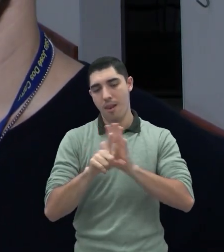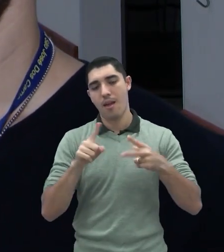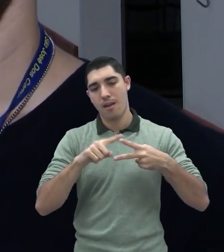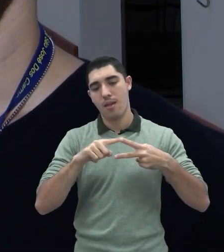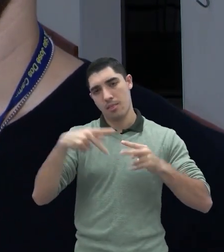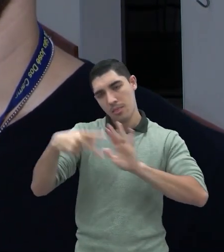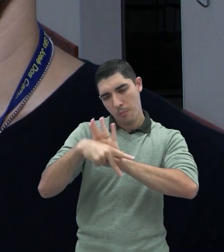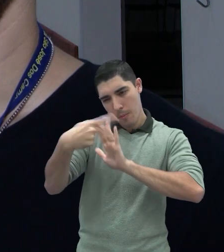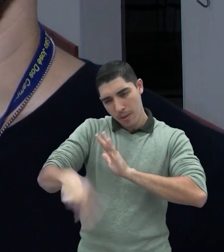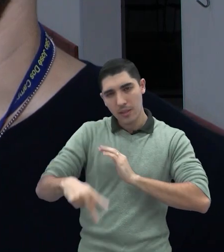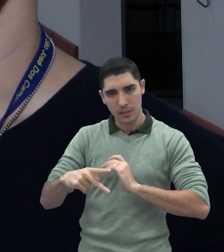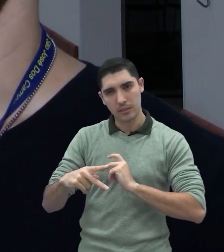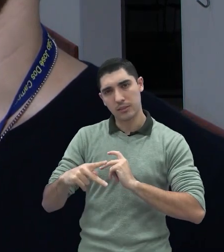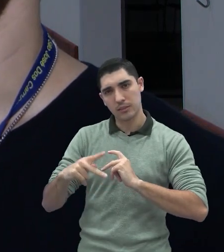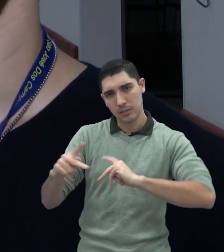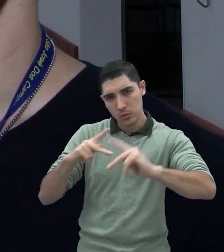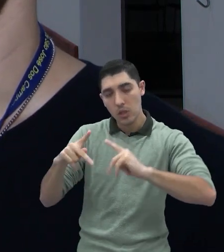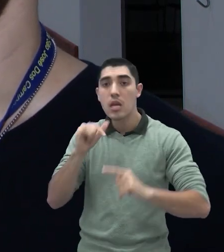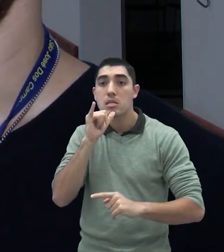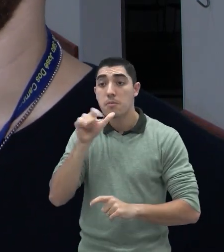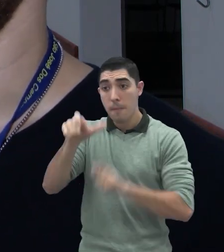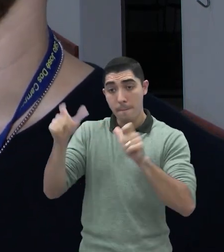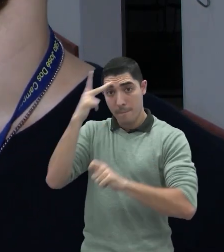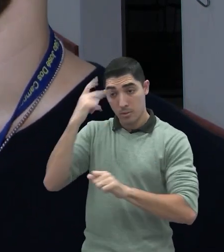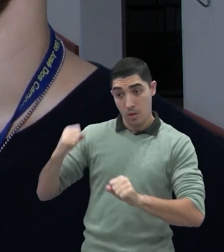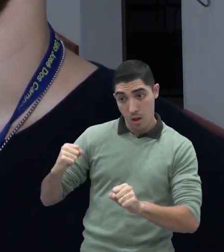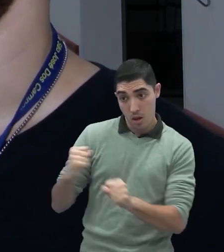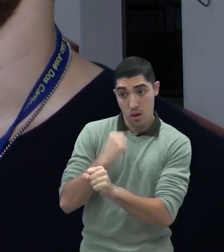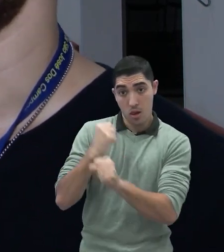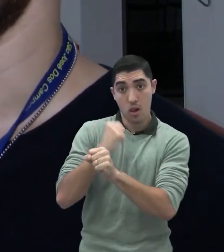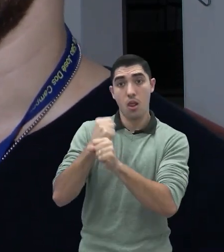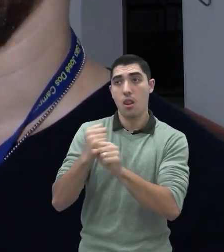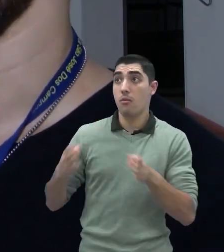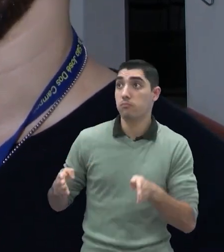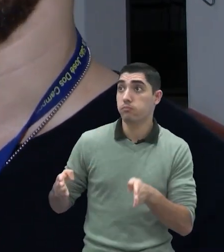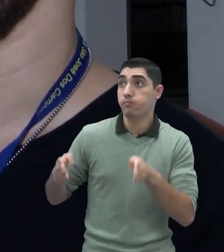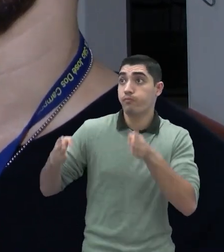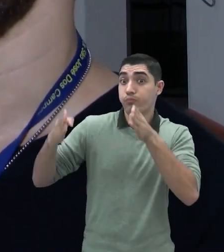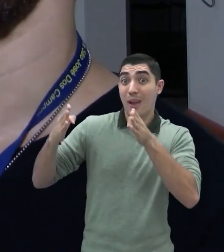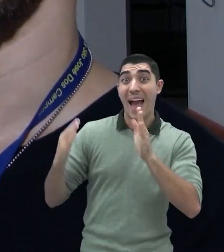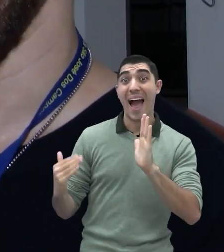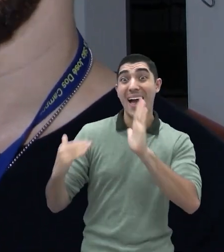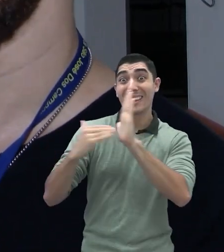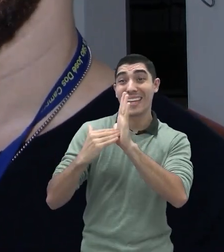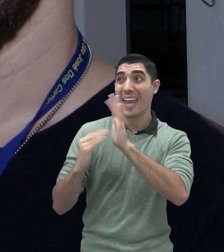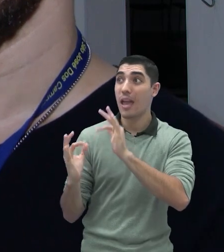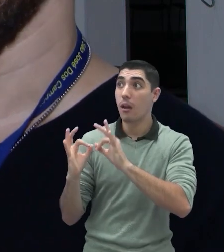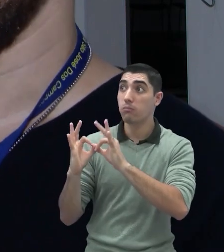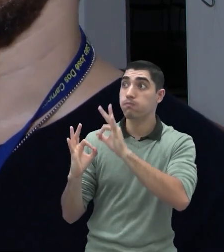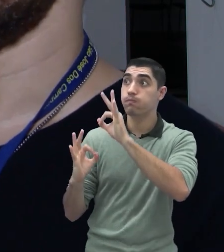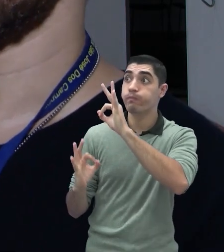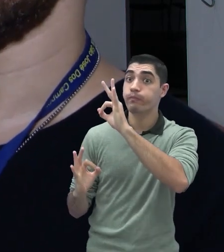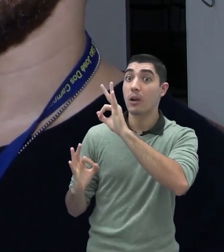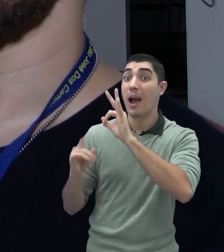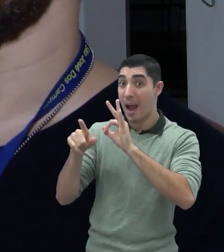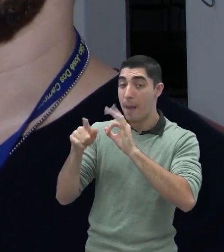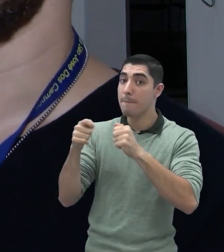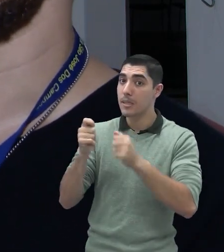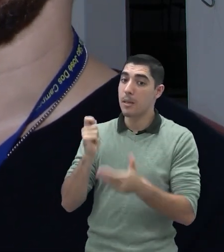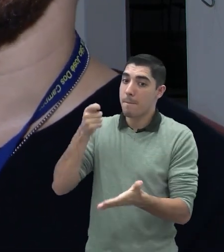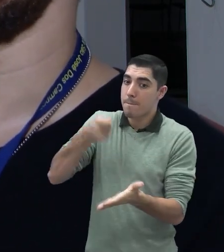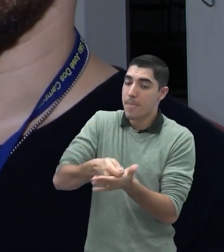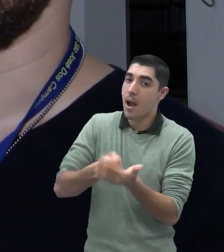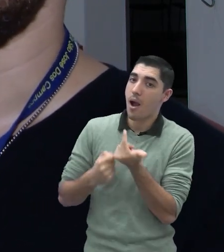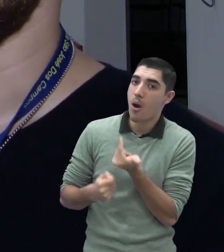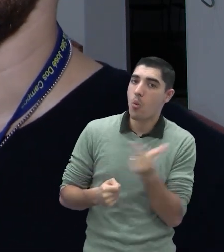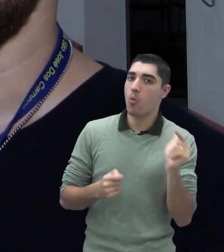onerosa, né, que é uma contrapartida e para quem constrói acima de uma altura de um coeficiente básico. Então, a partir disso, você adquire